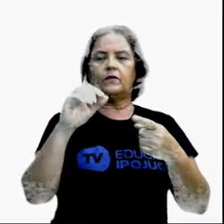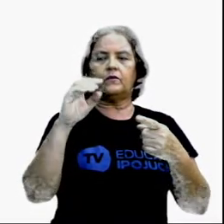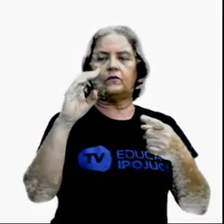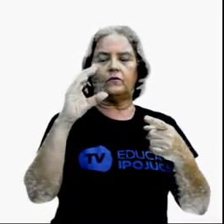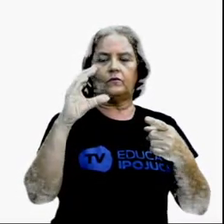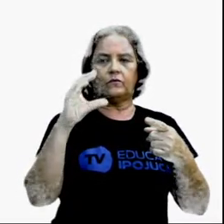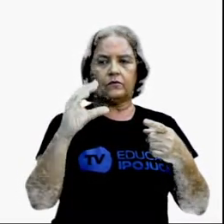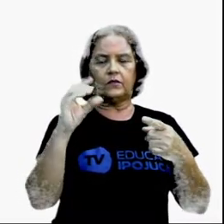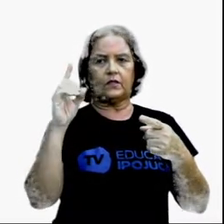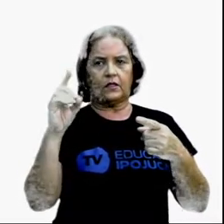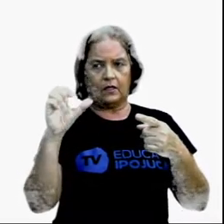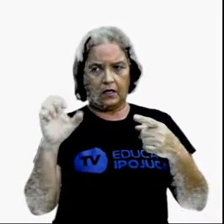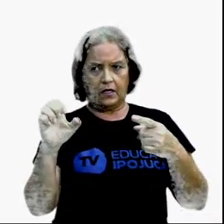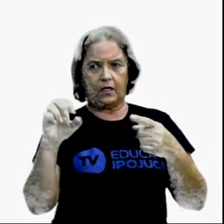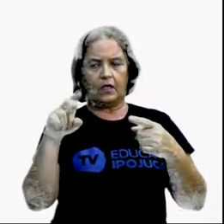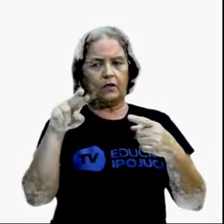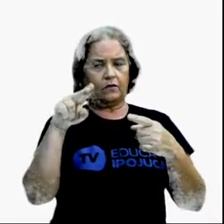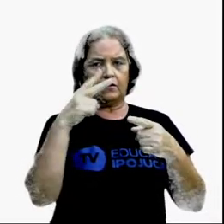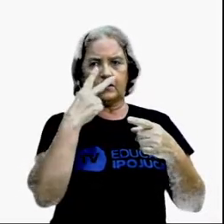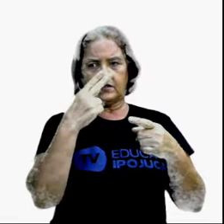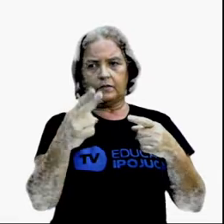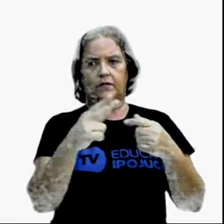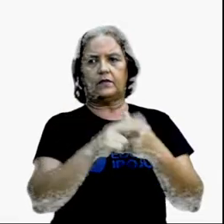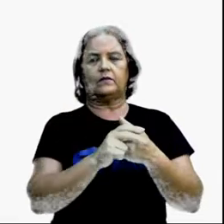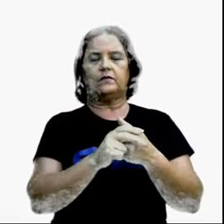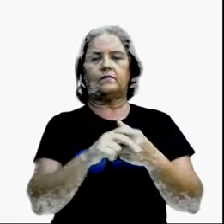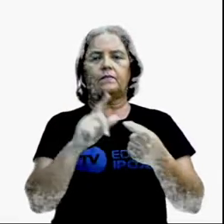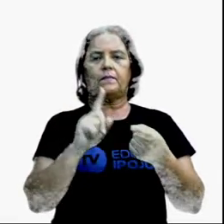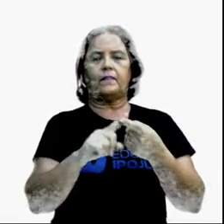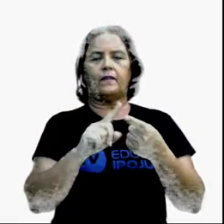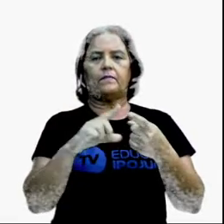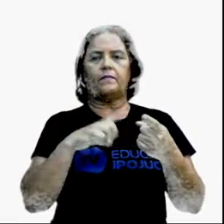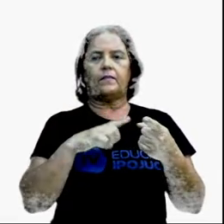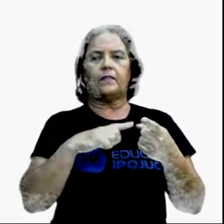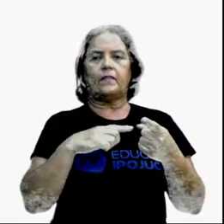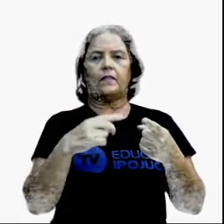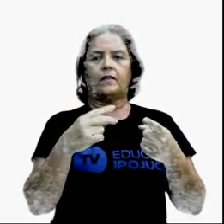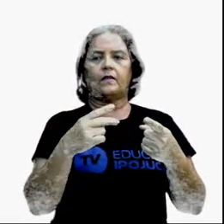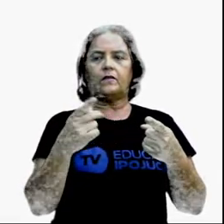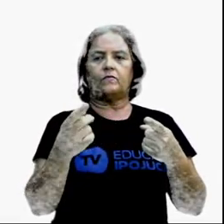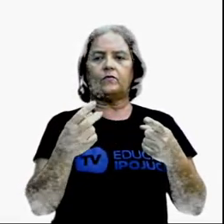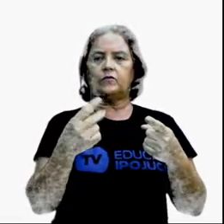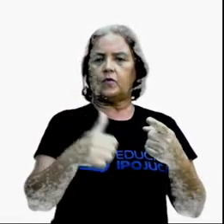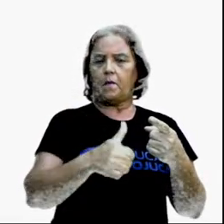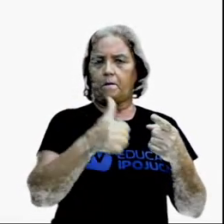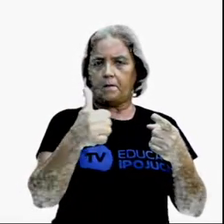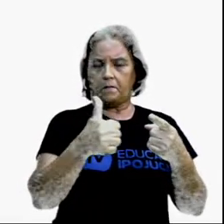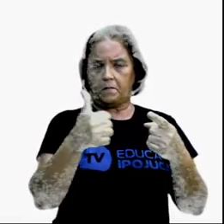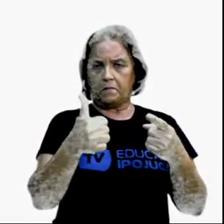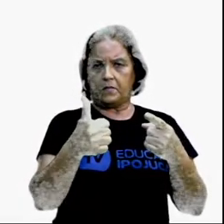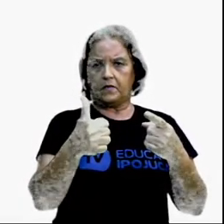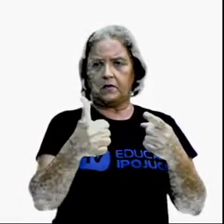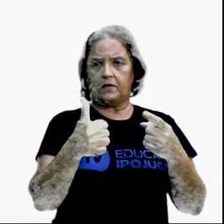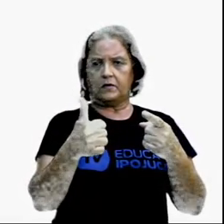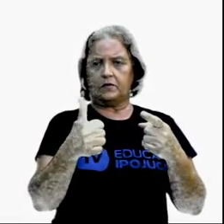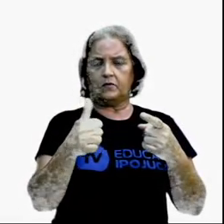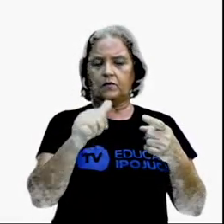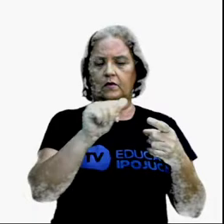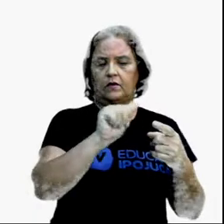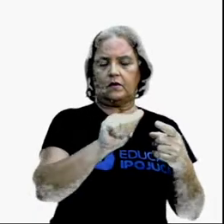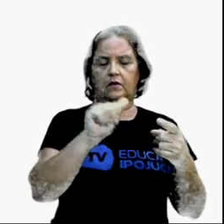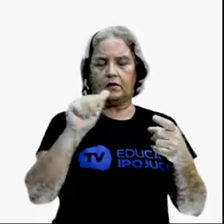ver. Temos agora casos de semelhanças de triângulo. O primeiro caso é o caso